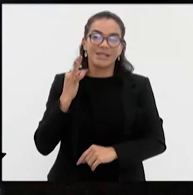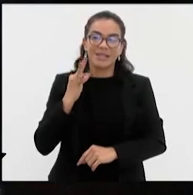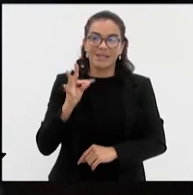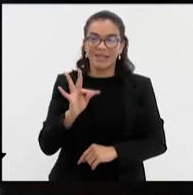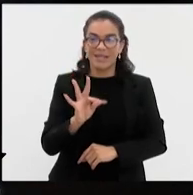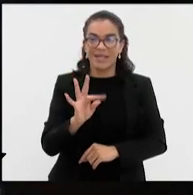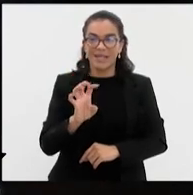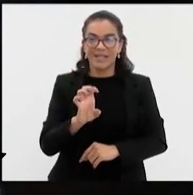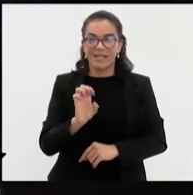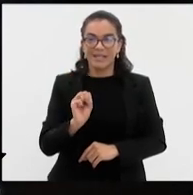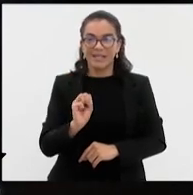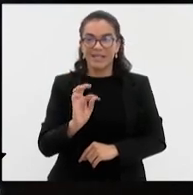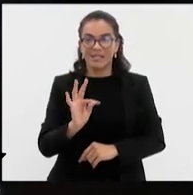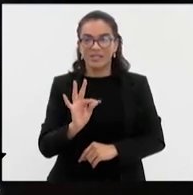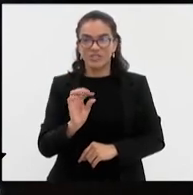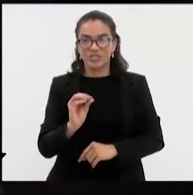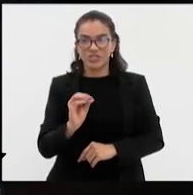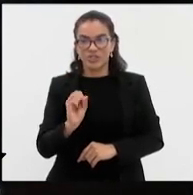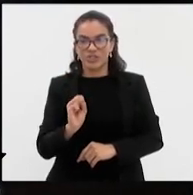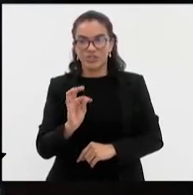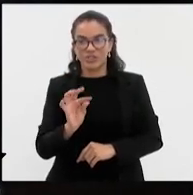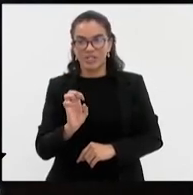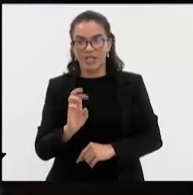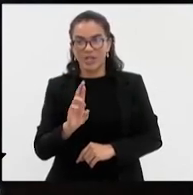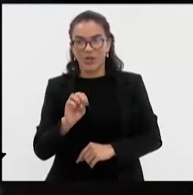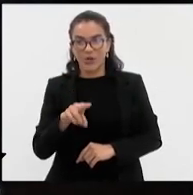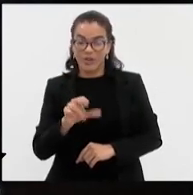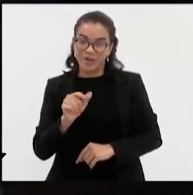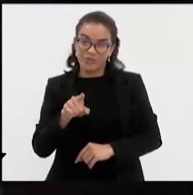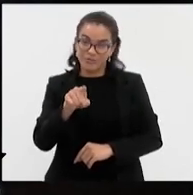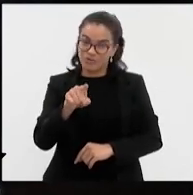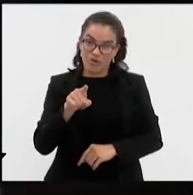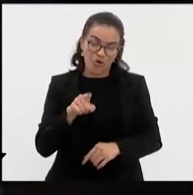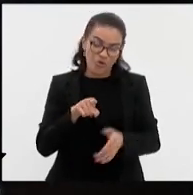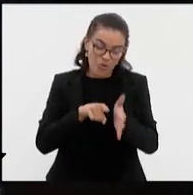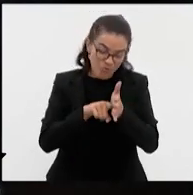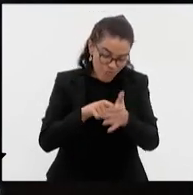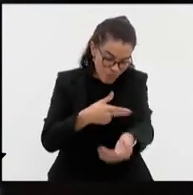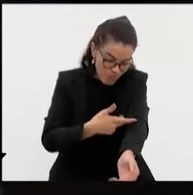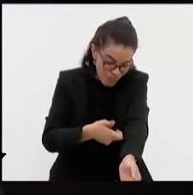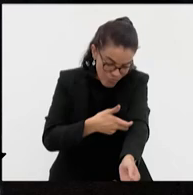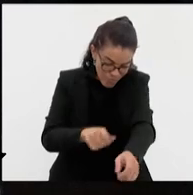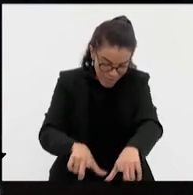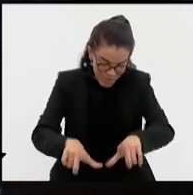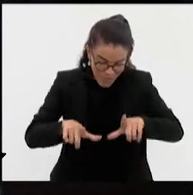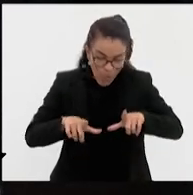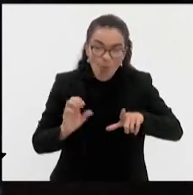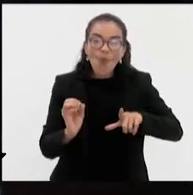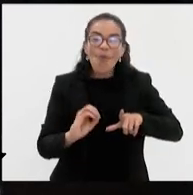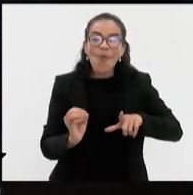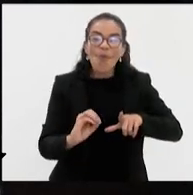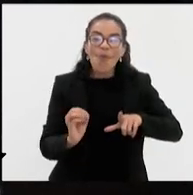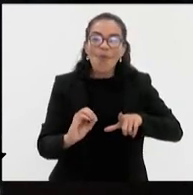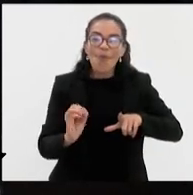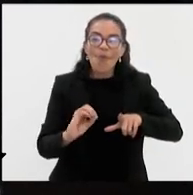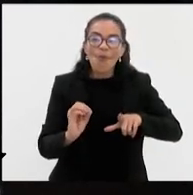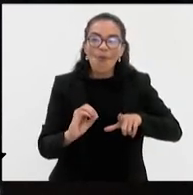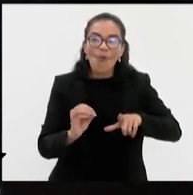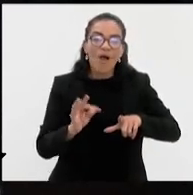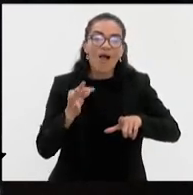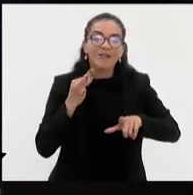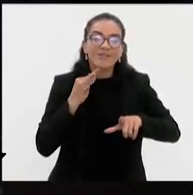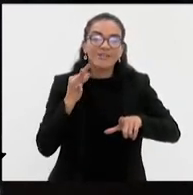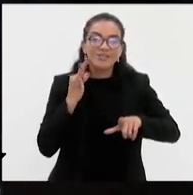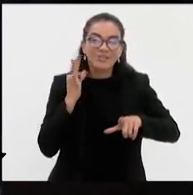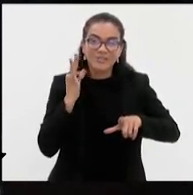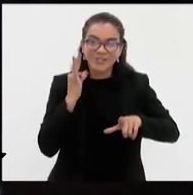o senhor seguramente não mede a sua, porque o senhor é muito jovem. Já fui, já. A